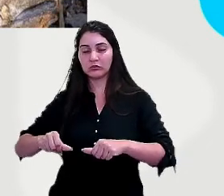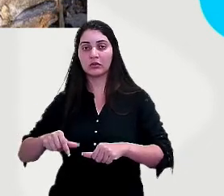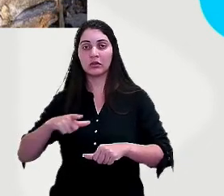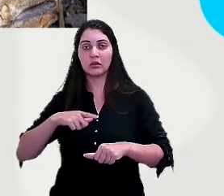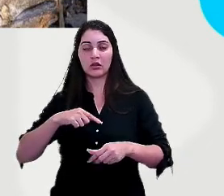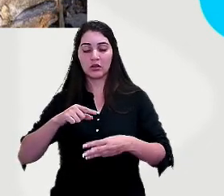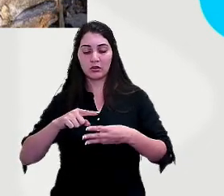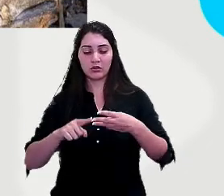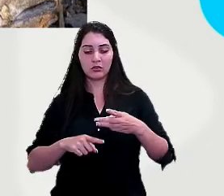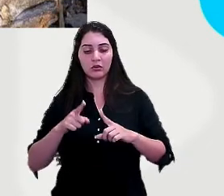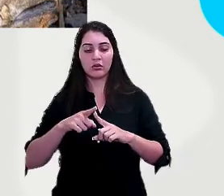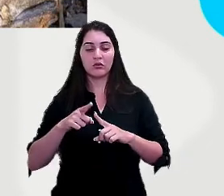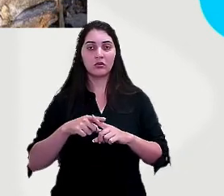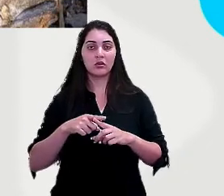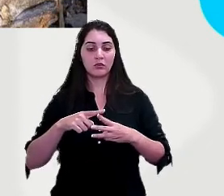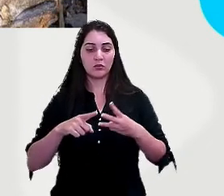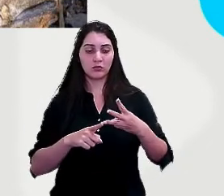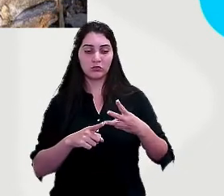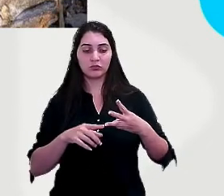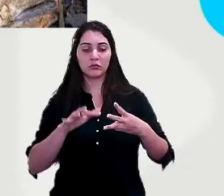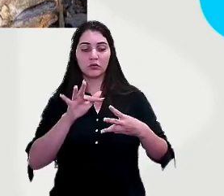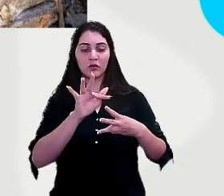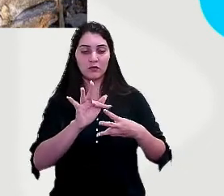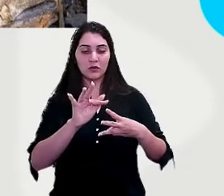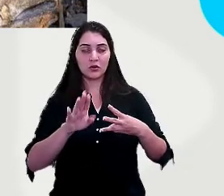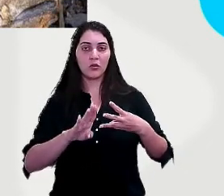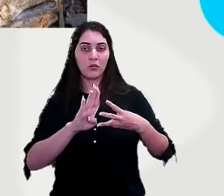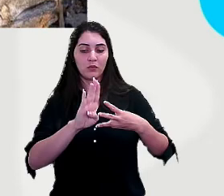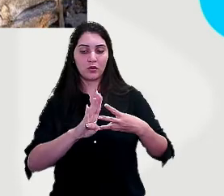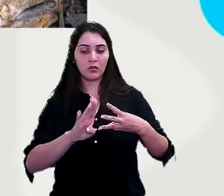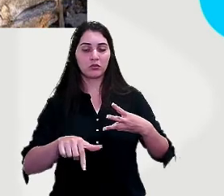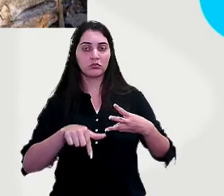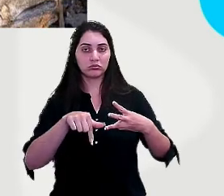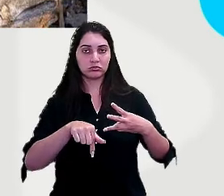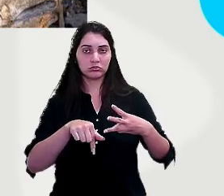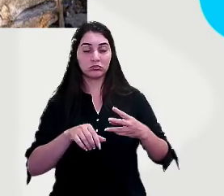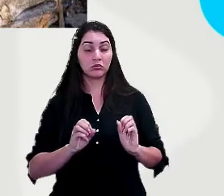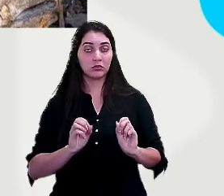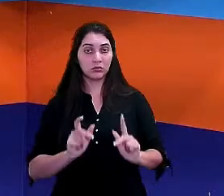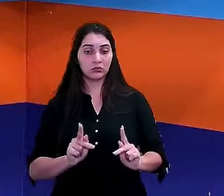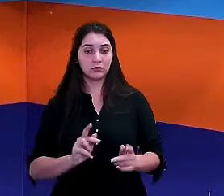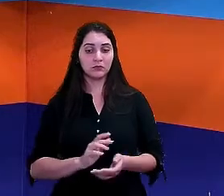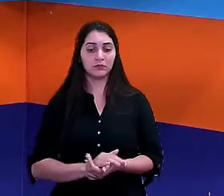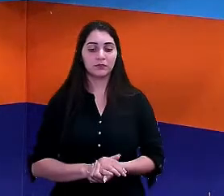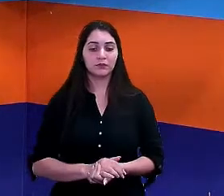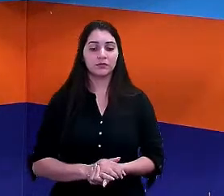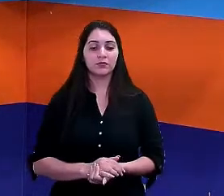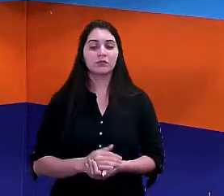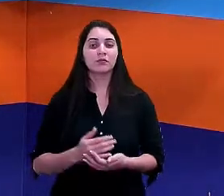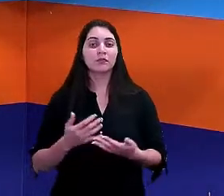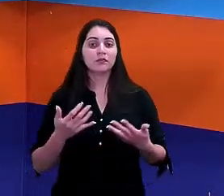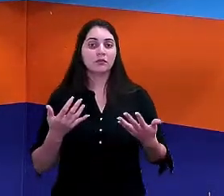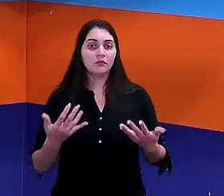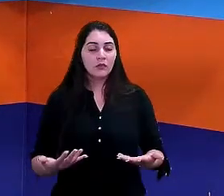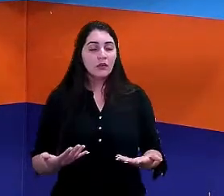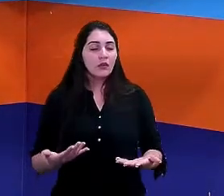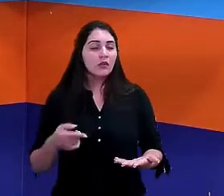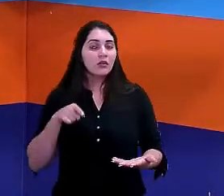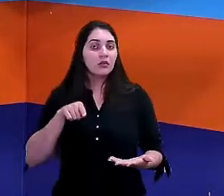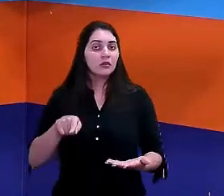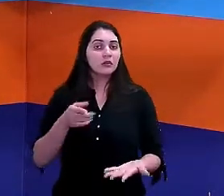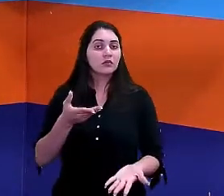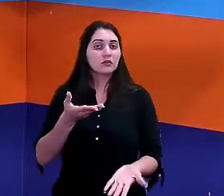tipos de temperismo que nós temos: físico, o biológico e o químico, ok? Então, gente, essa foi uma